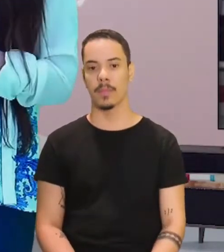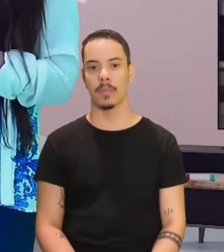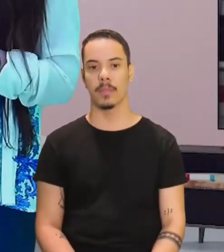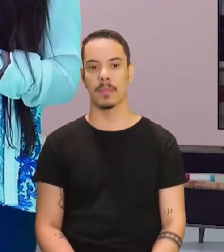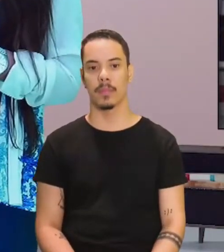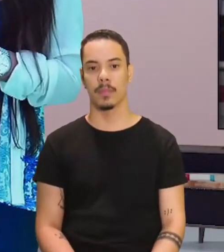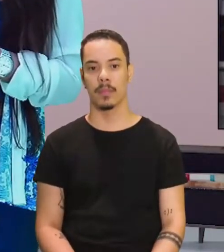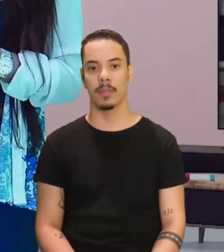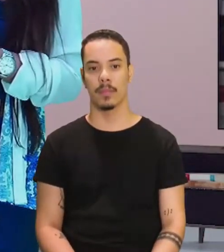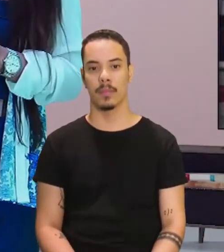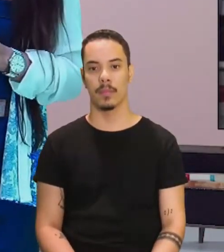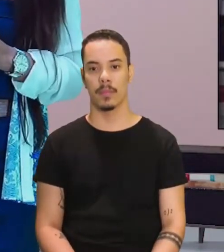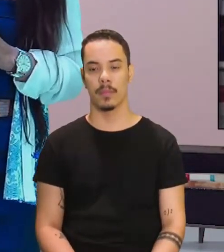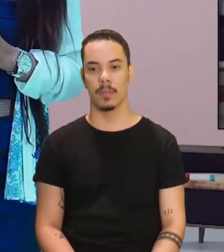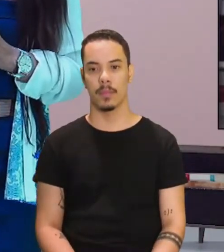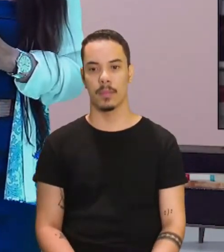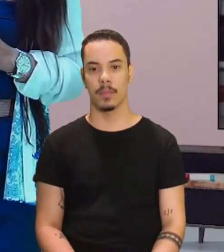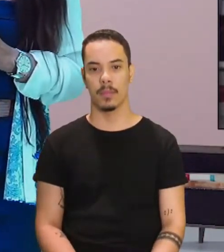S.